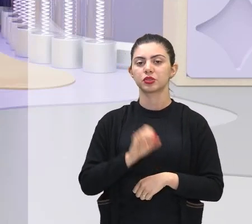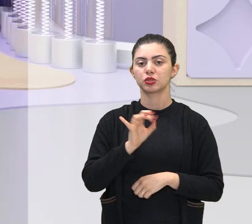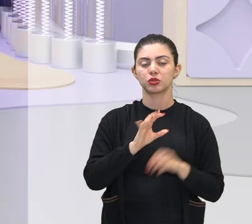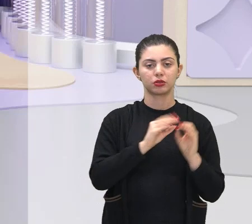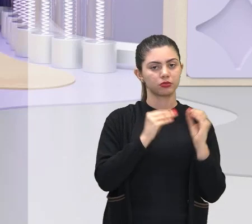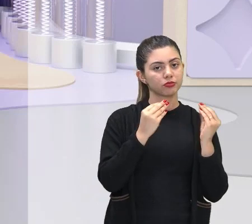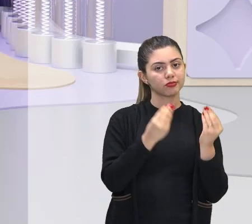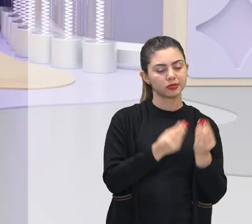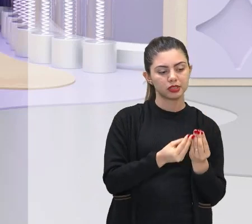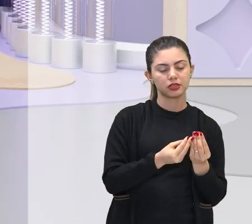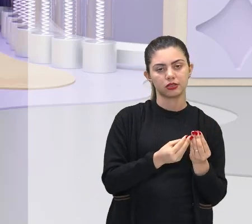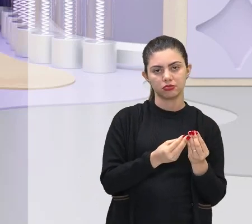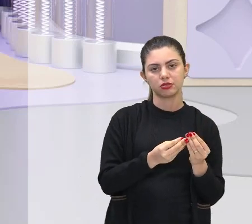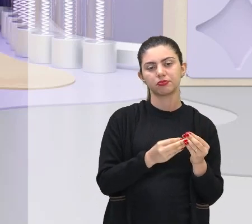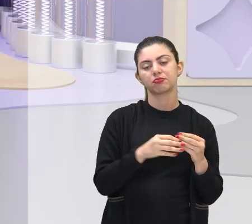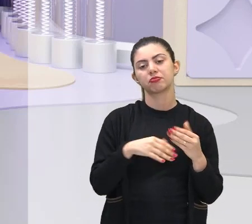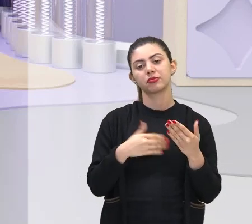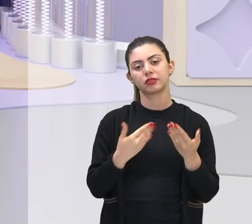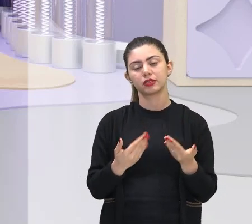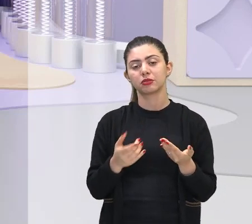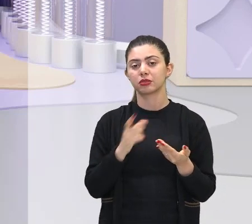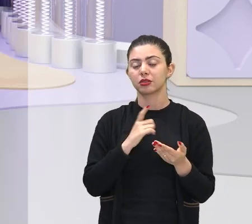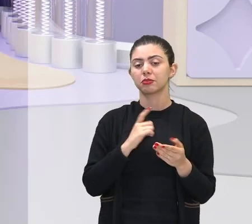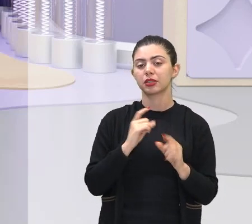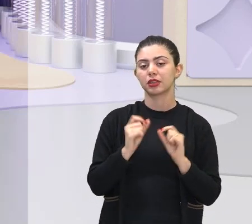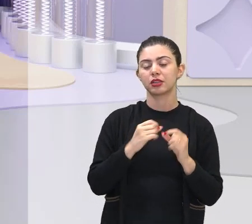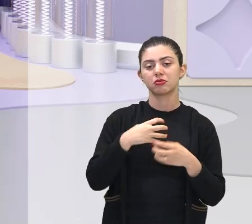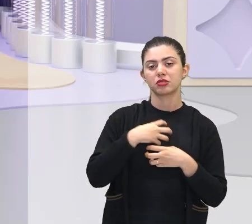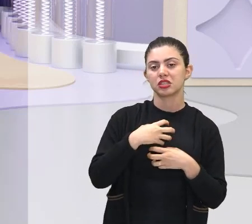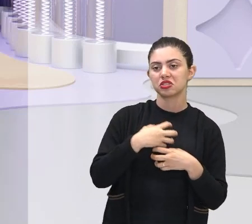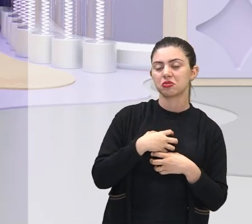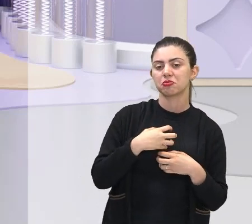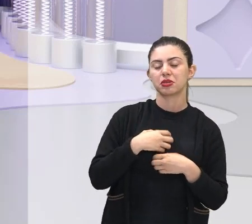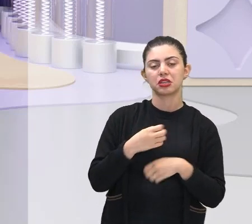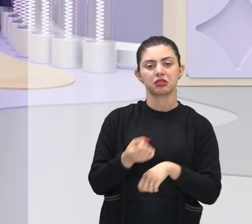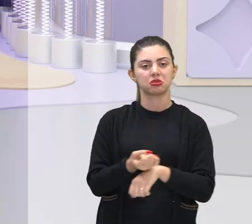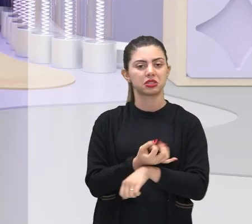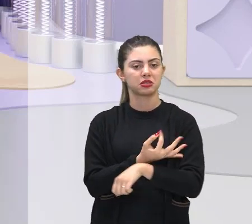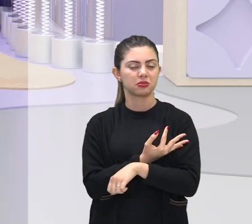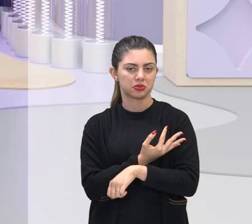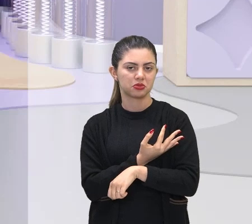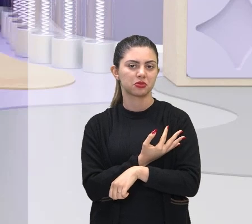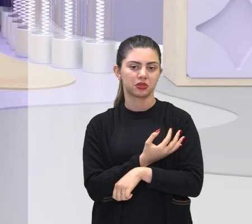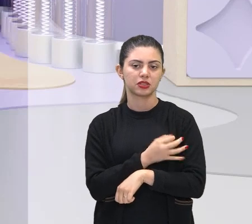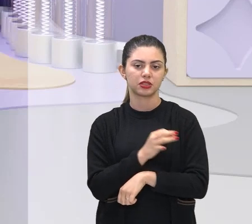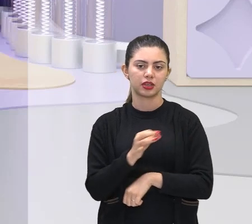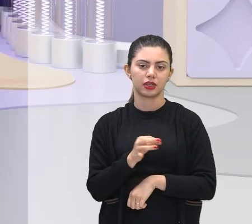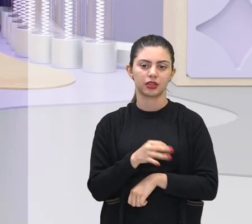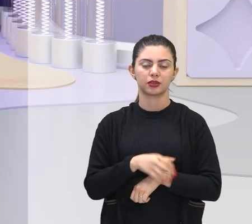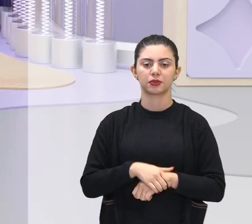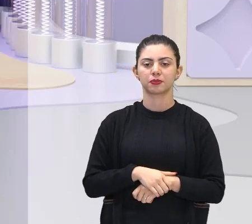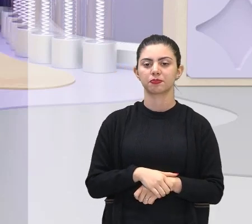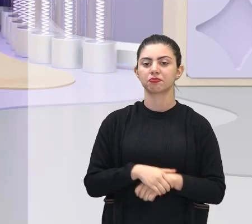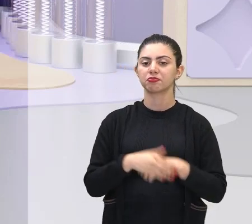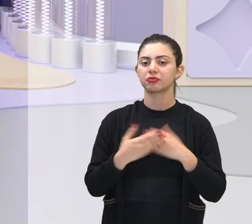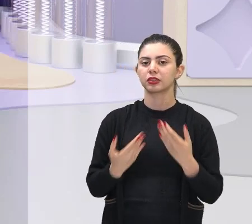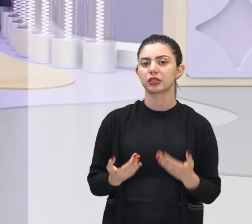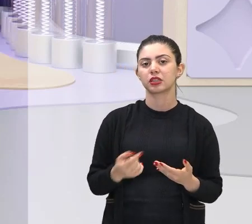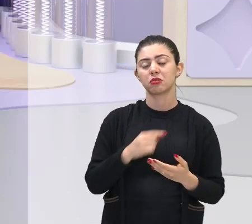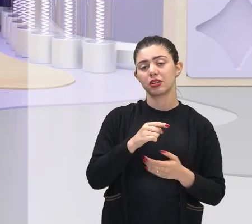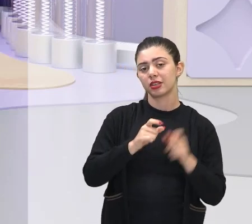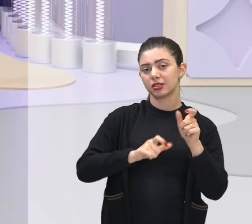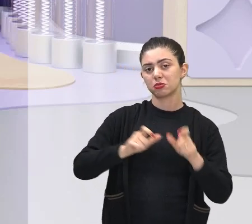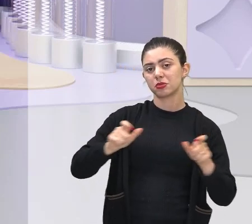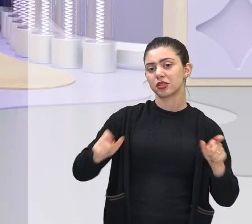o material e inclui também aí os sentimentos, as emoções, Mas não passa disso. O ser humano